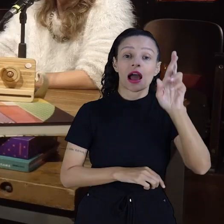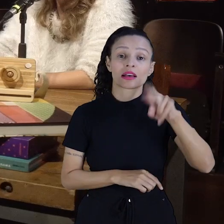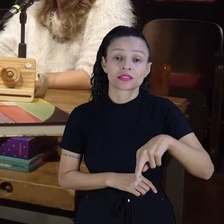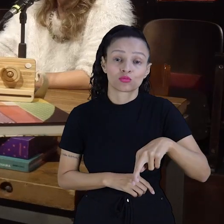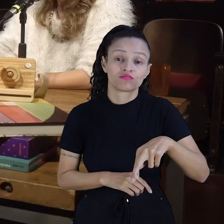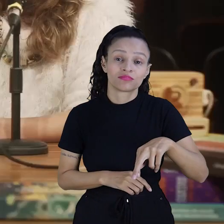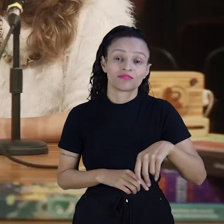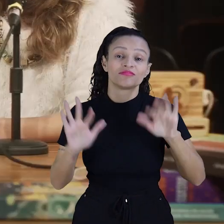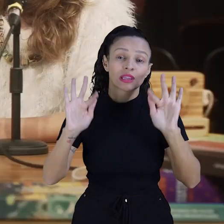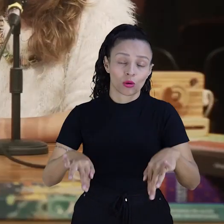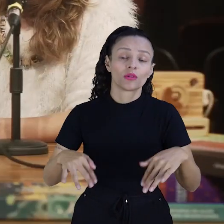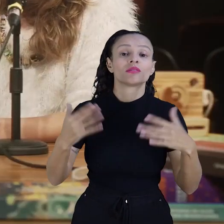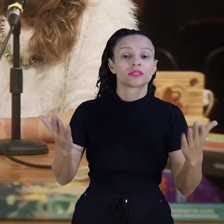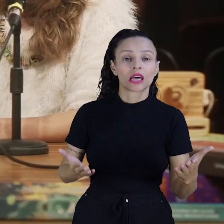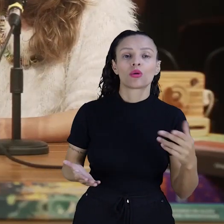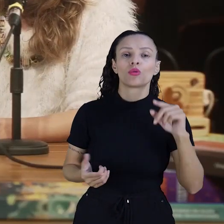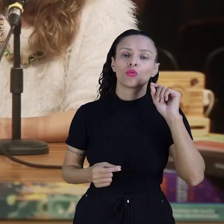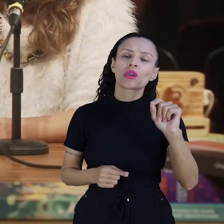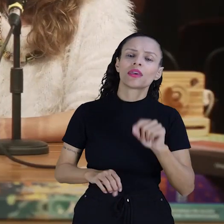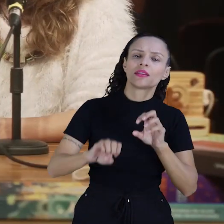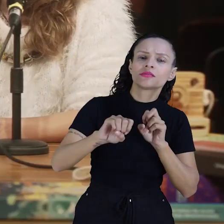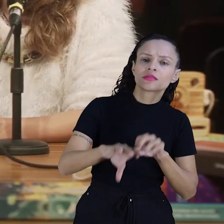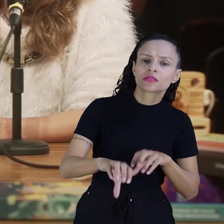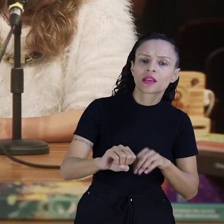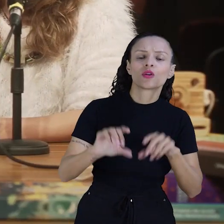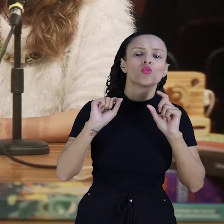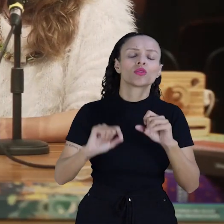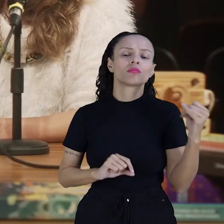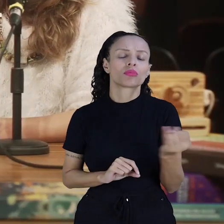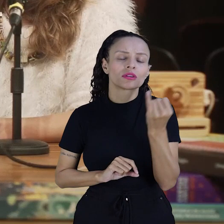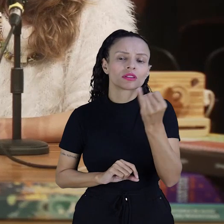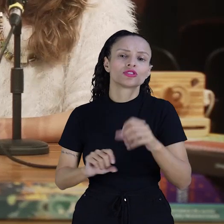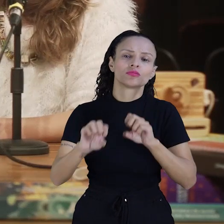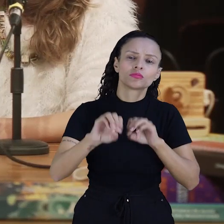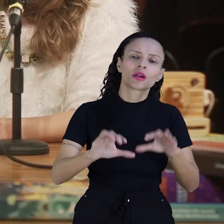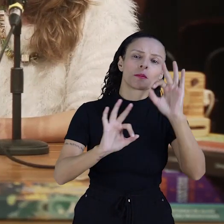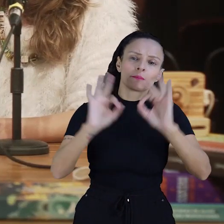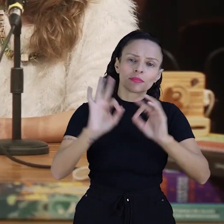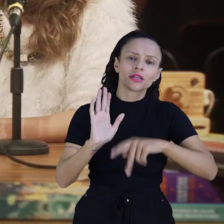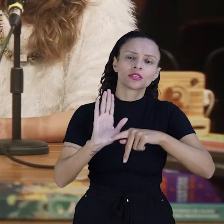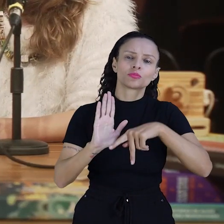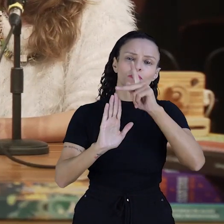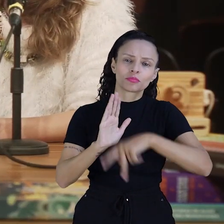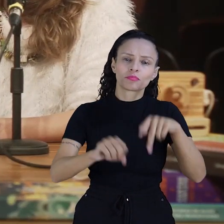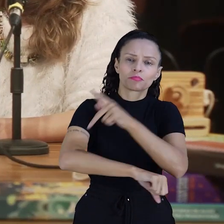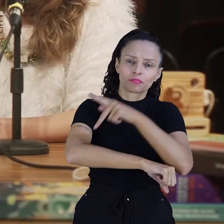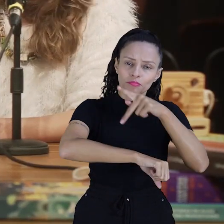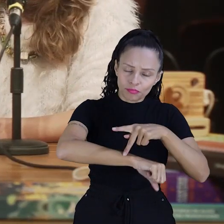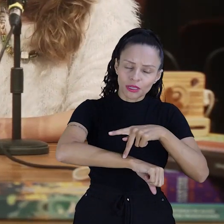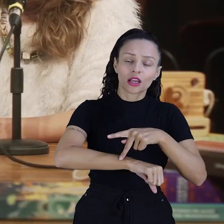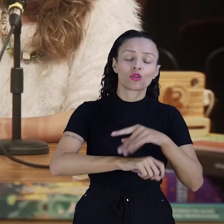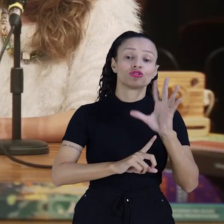razão final. Isso. Então, quando a gente faz essa pergunta do que ensinar, o que é importante que esteja num plano pedagógico de arte na